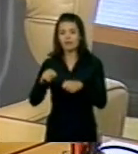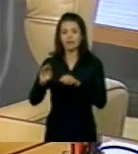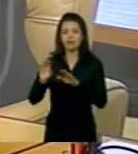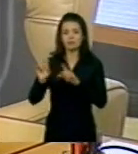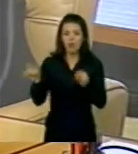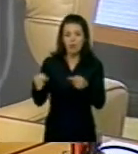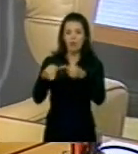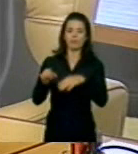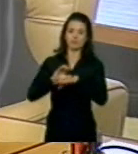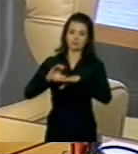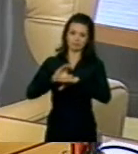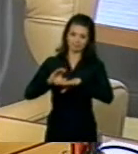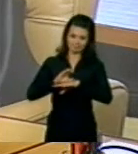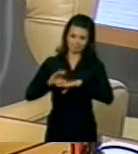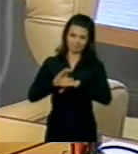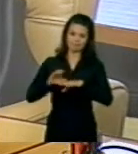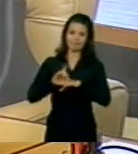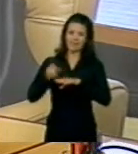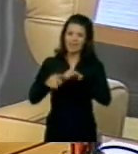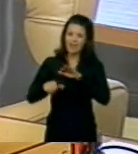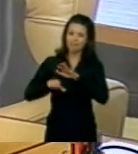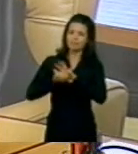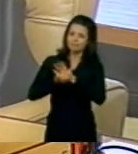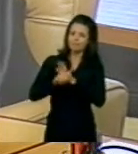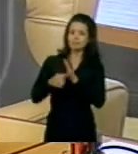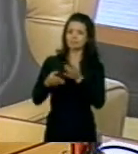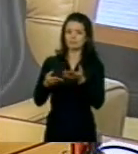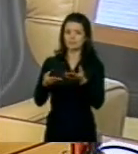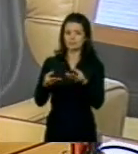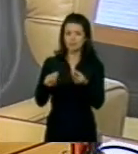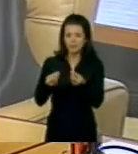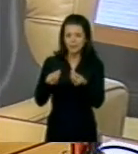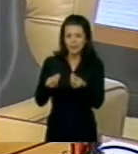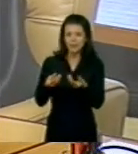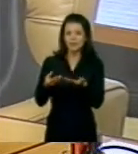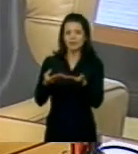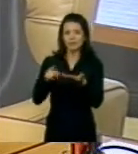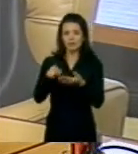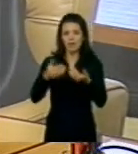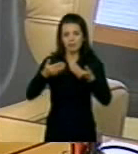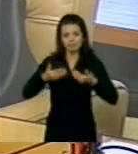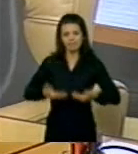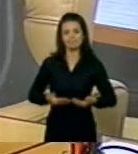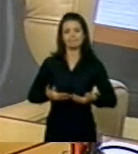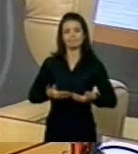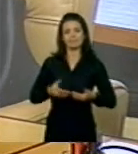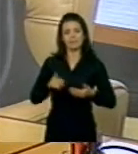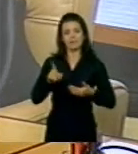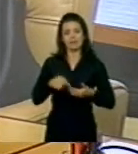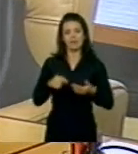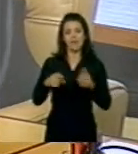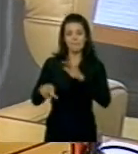uma causa extintiva da punibilidade, bem como a afirmação de que a conduta é aparentemente